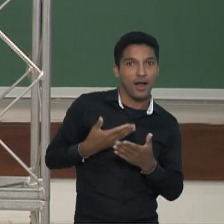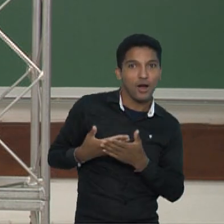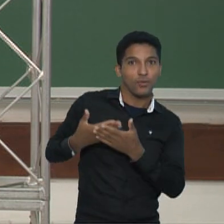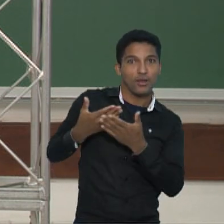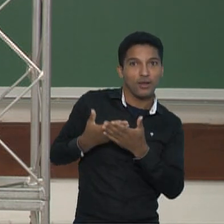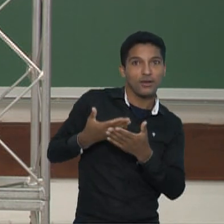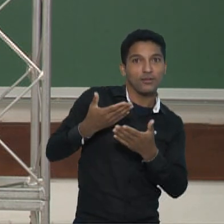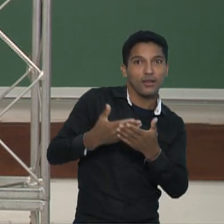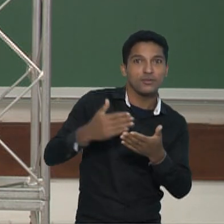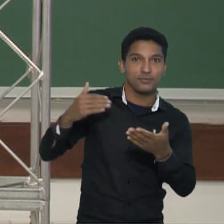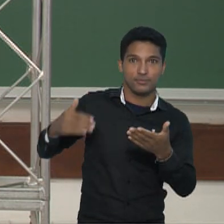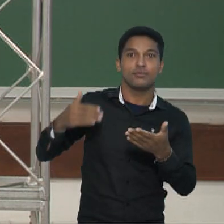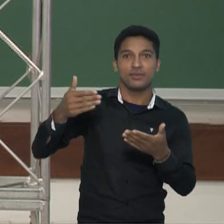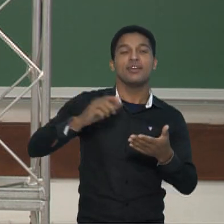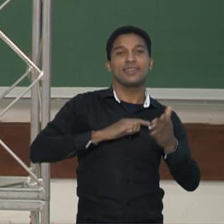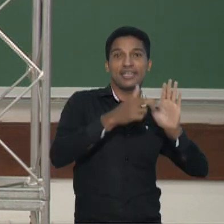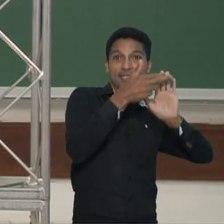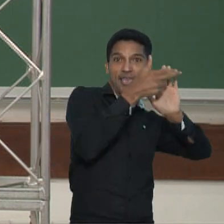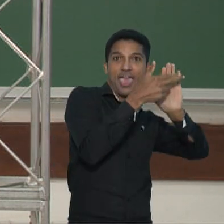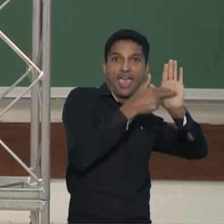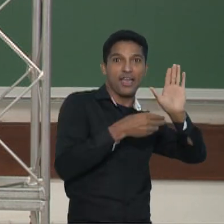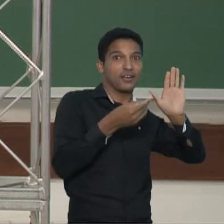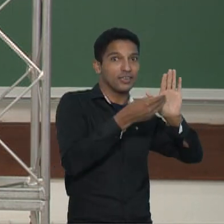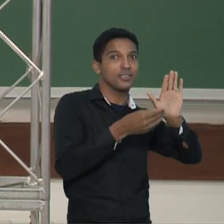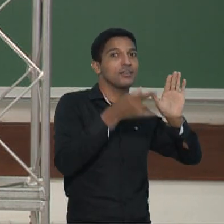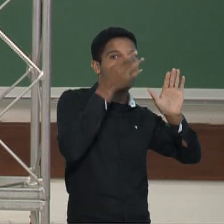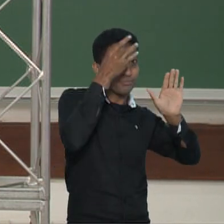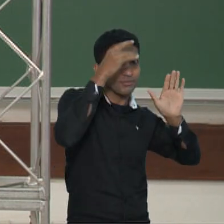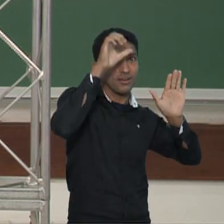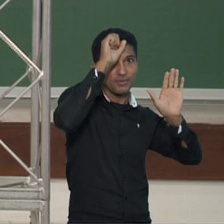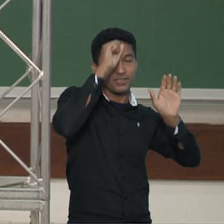com algumas regras. Tudo bem para vocês?